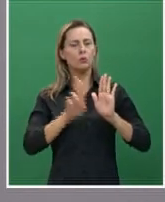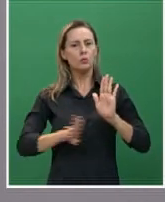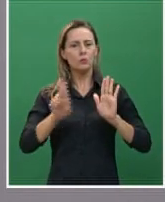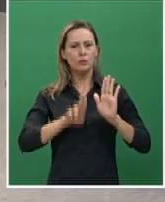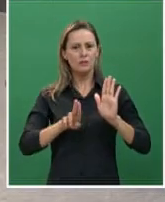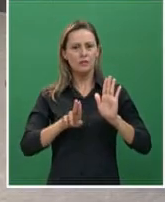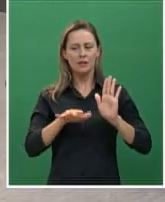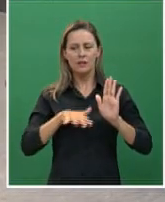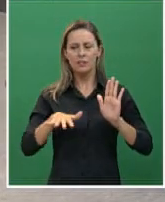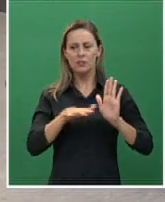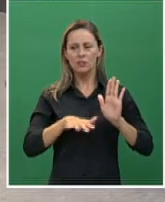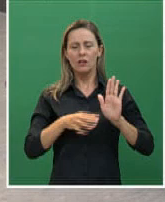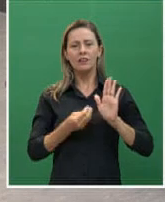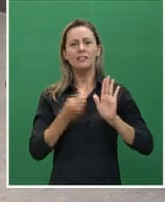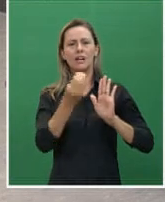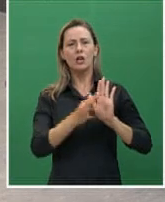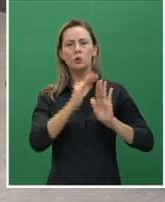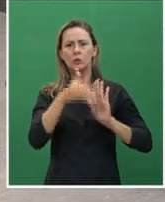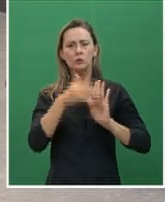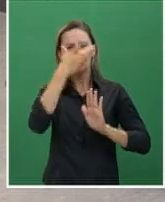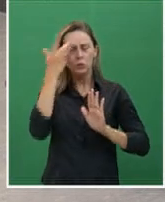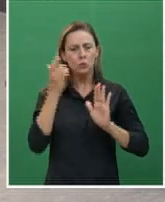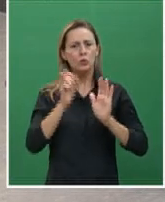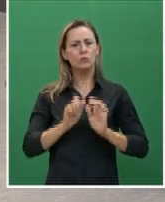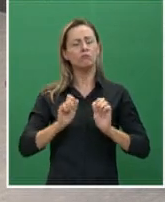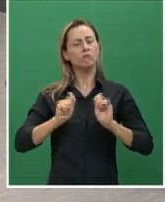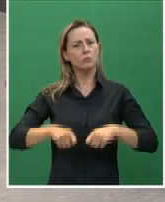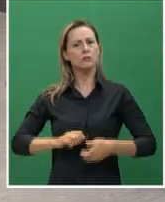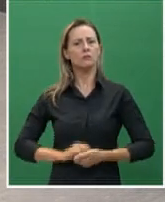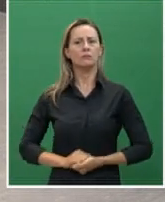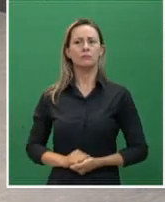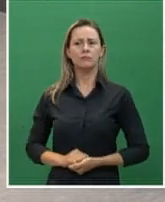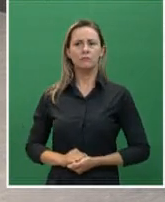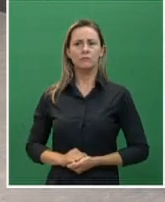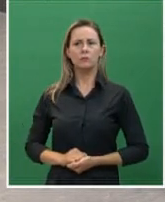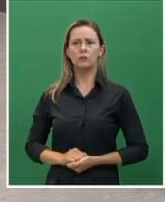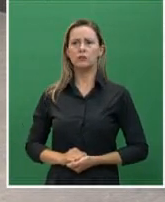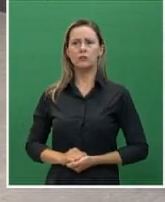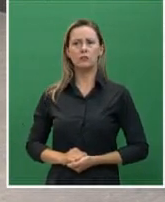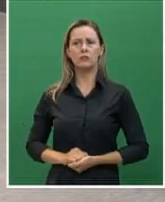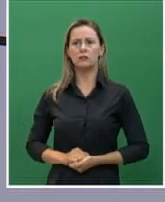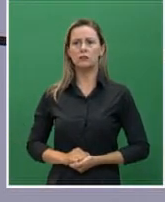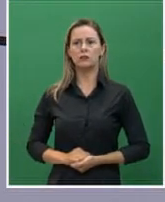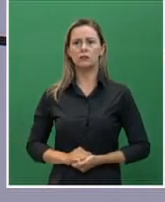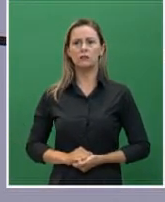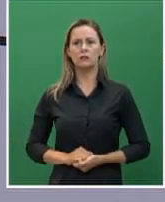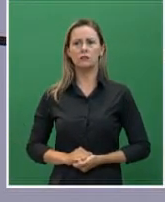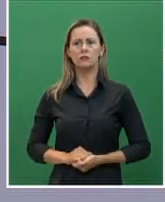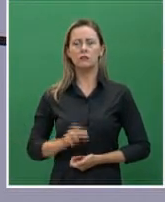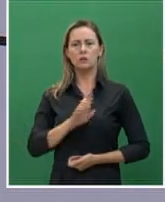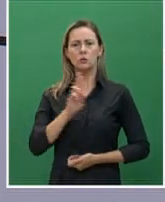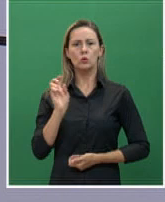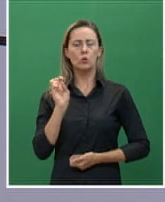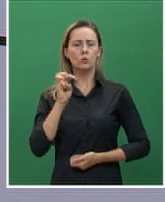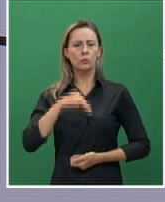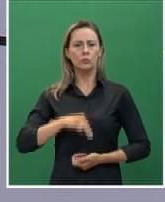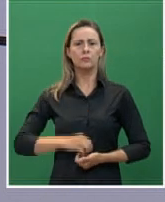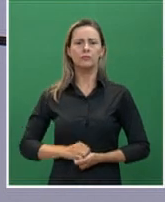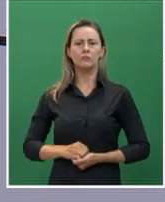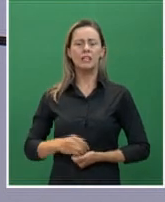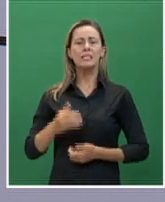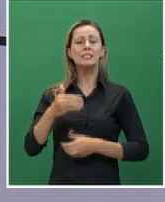república para entregarmos o título para todas as pessoas candidato réplica um minuto para isso ter usado a minha experiência de e